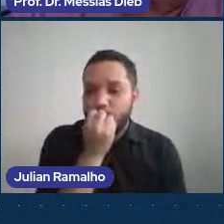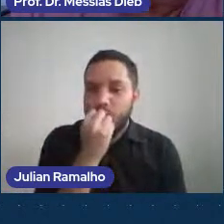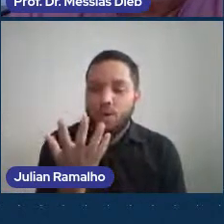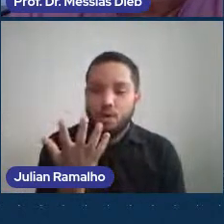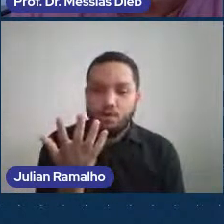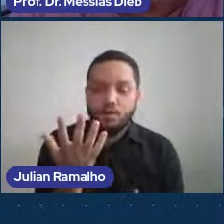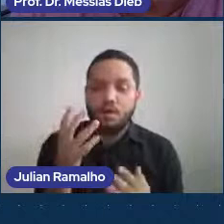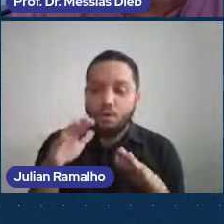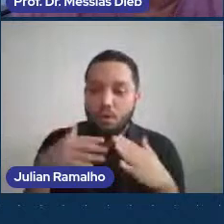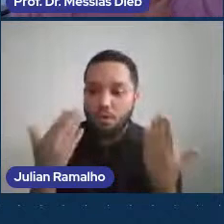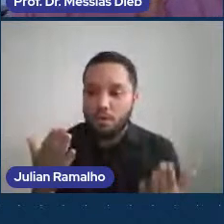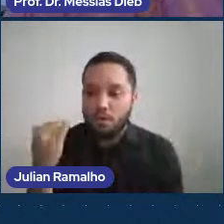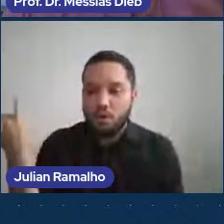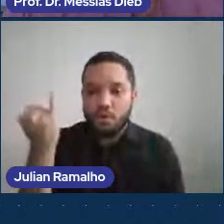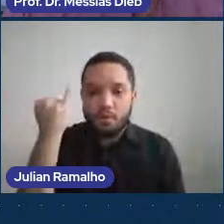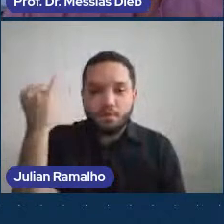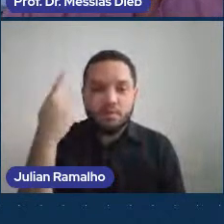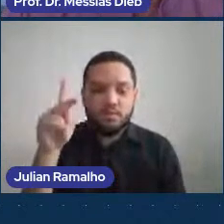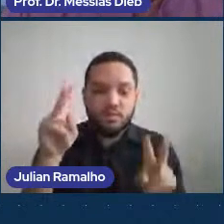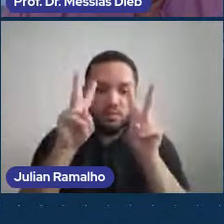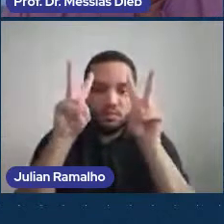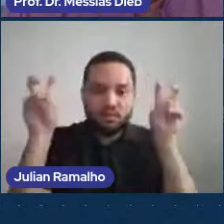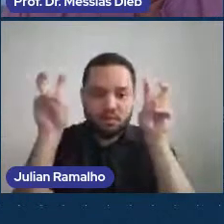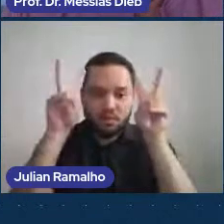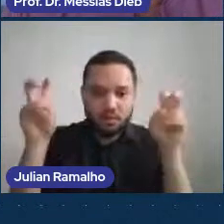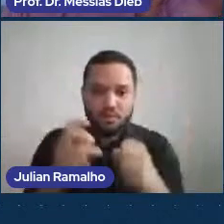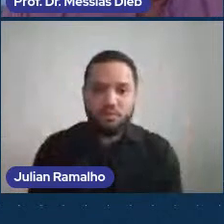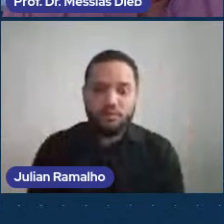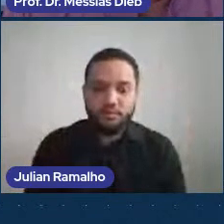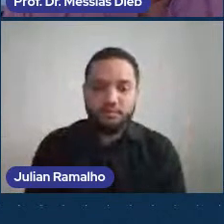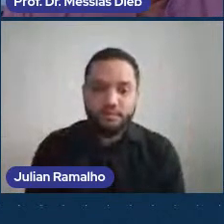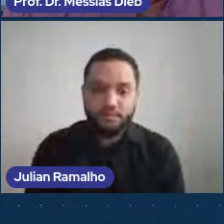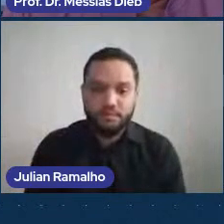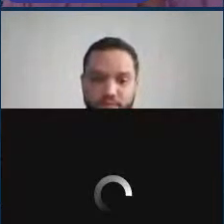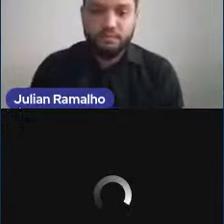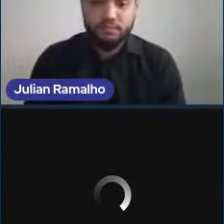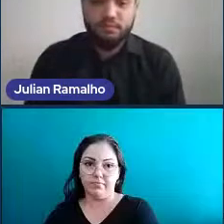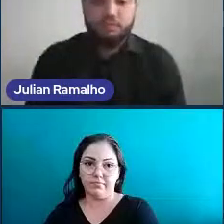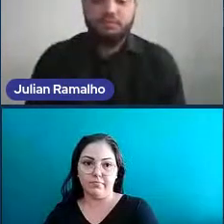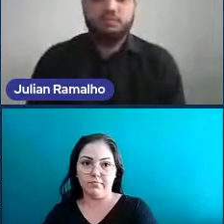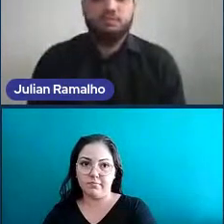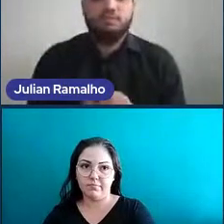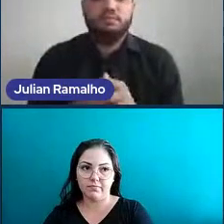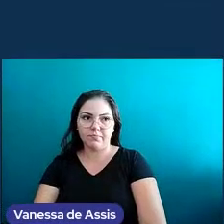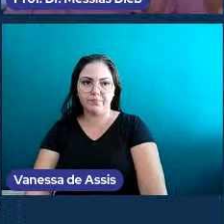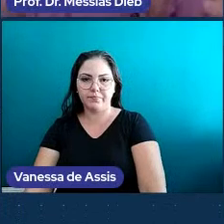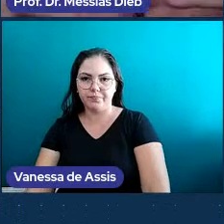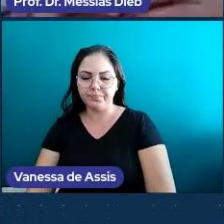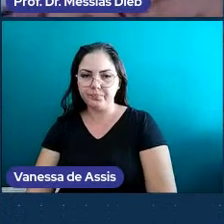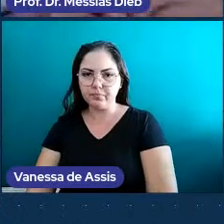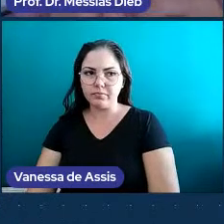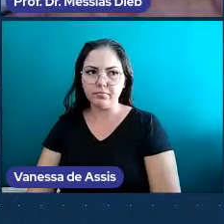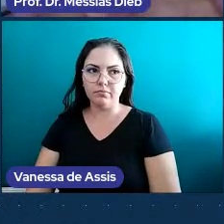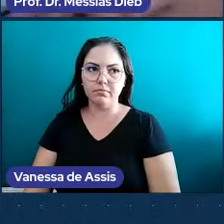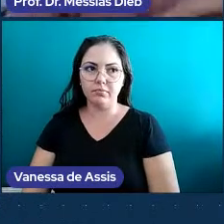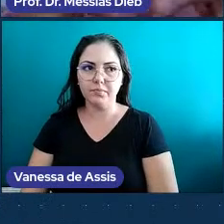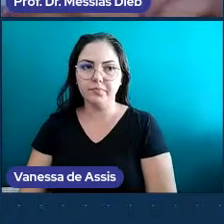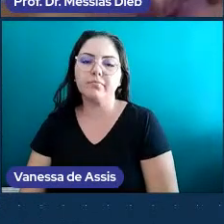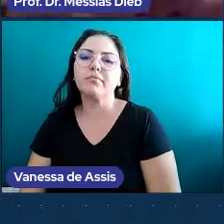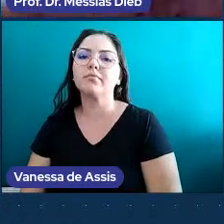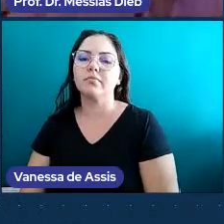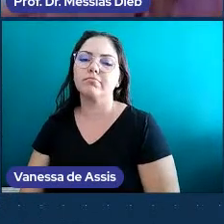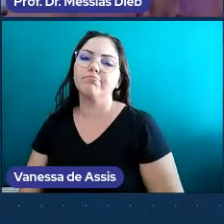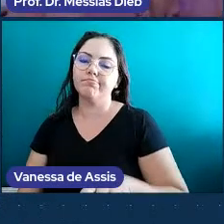é a importância do seu tema. A fundamentação teórica, eu já falei agora há pouco, né? É necessário que, nesse caso,